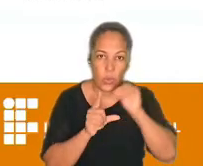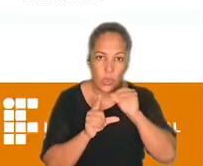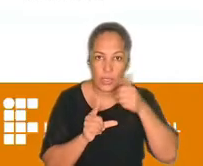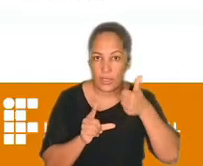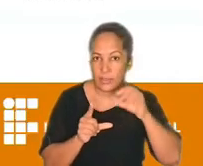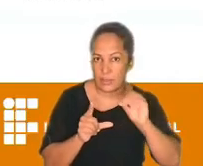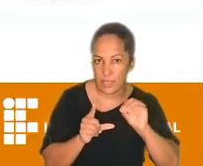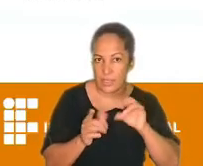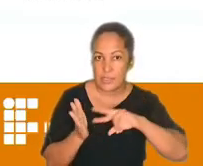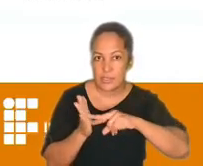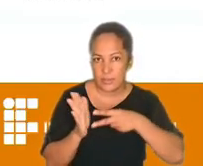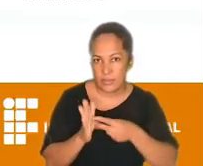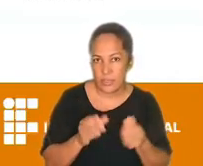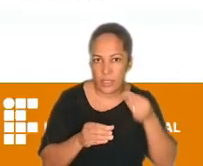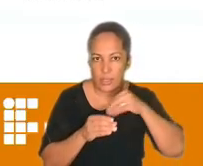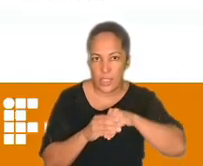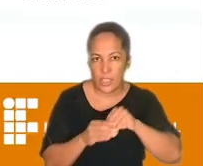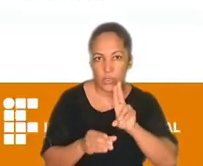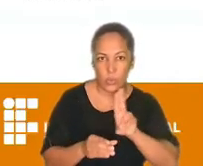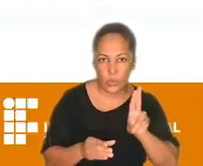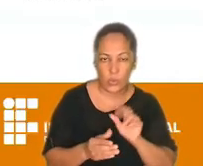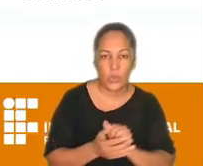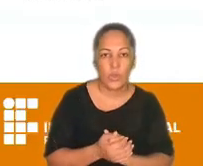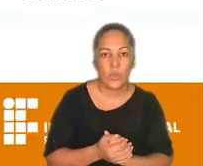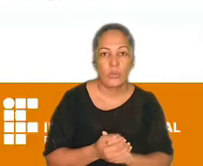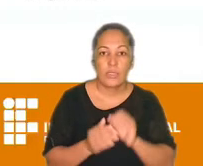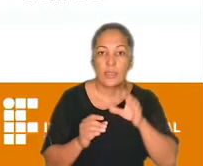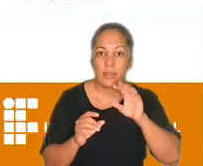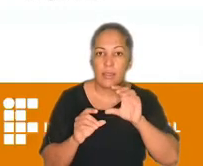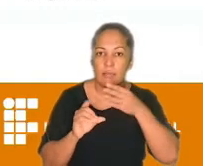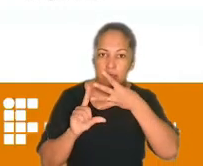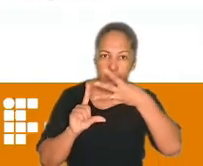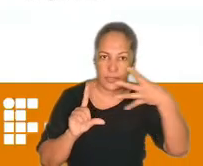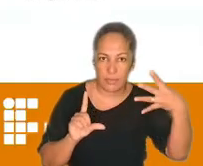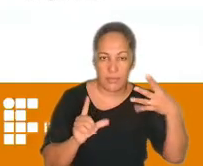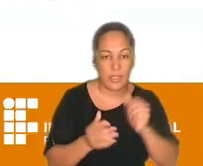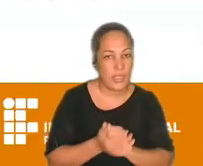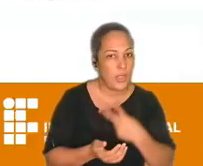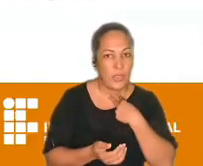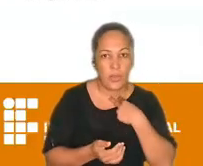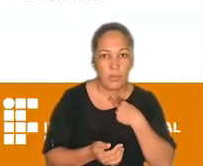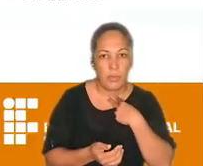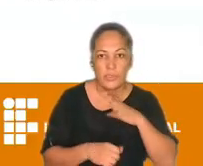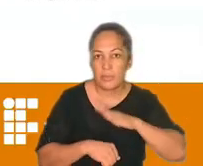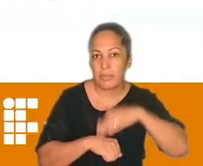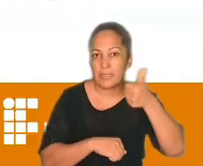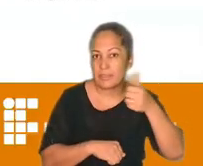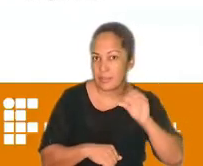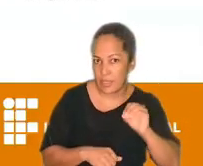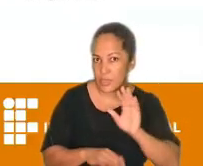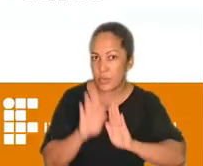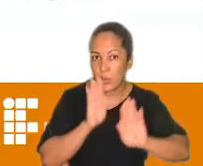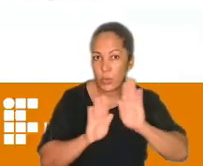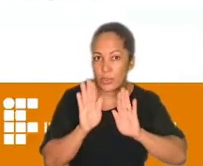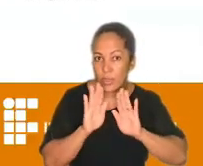nome dentro desse atributo, esse atributo nome da tabela, não pode ter mais do que 10 caracteres. Então, cuidado com o tamanho. Não fique com